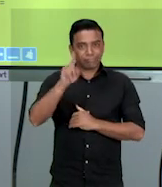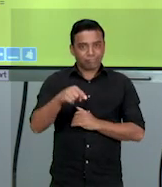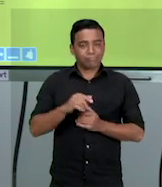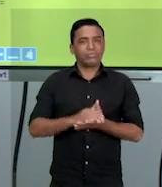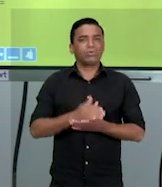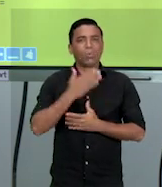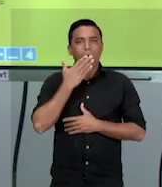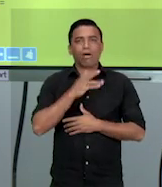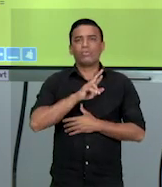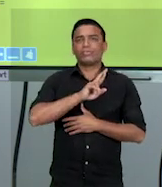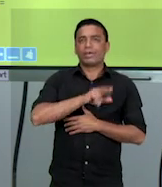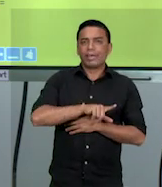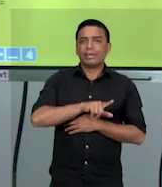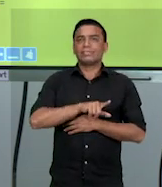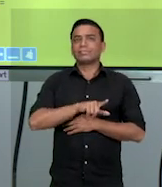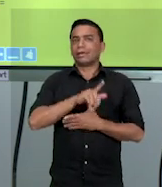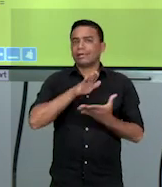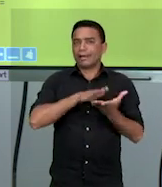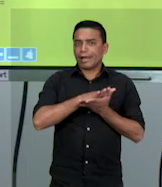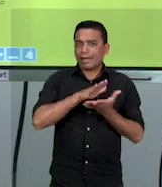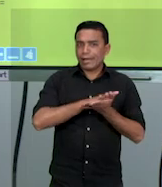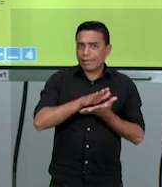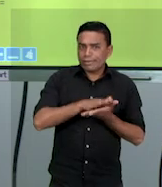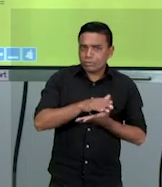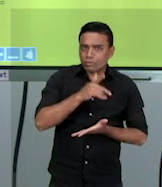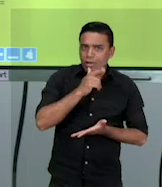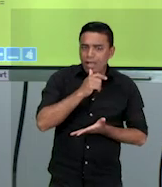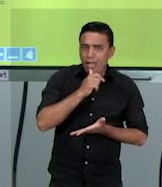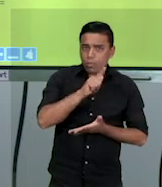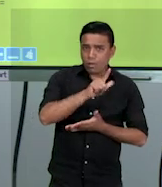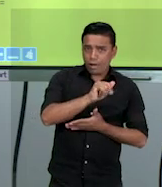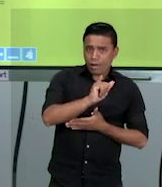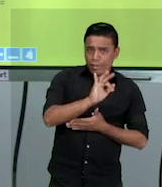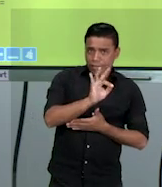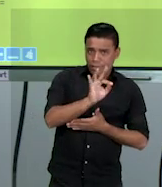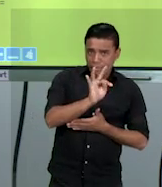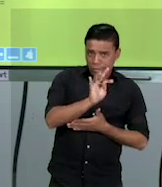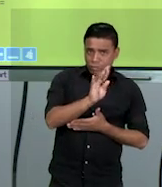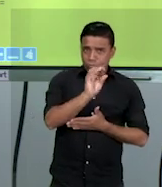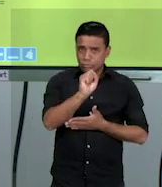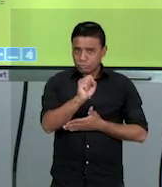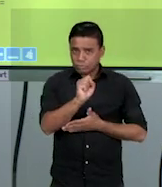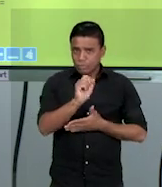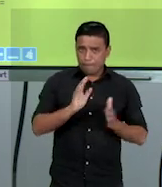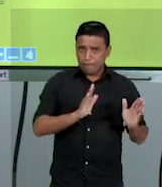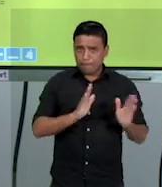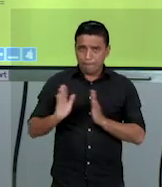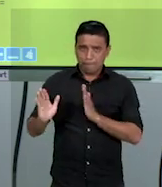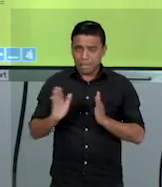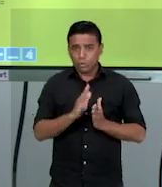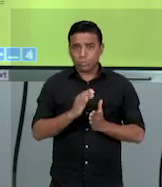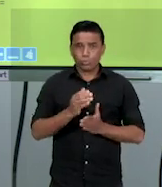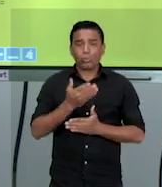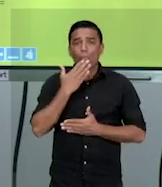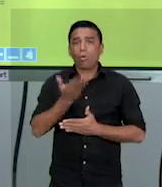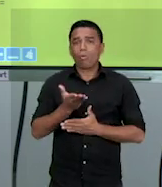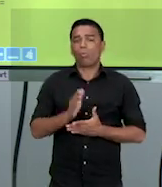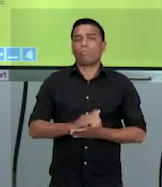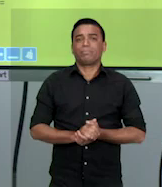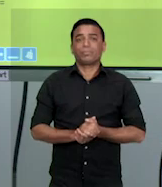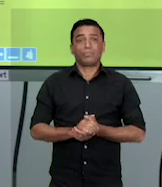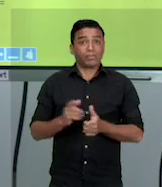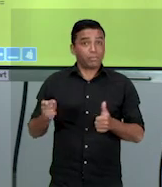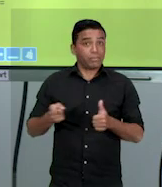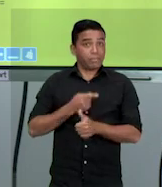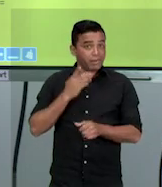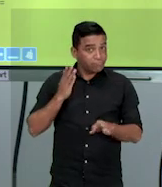a diferença entre o consumo de água em litros durante o período? Então, a gente vai achar primeiro